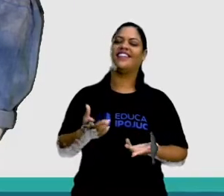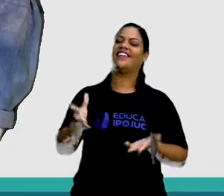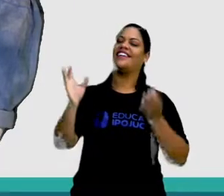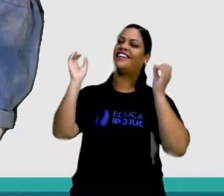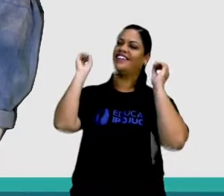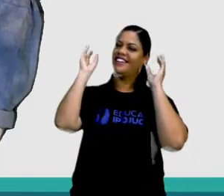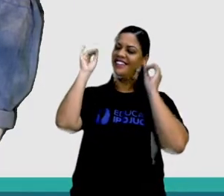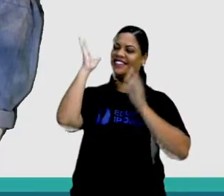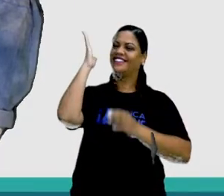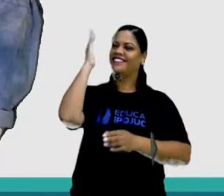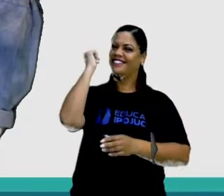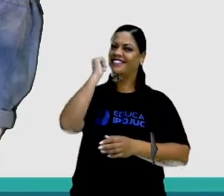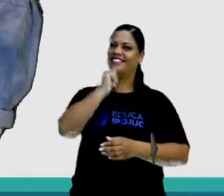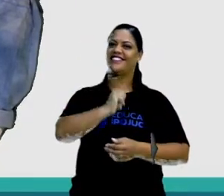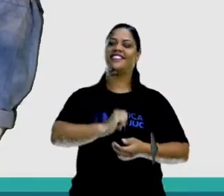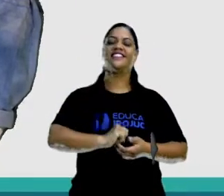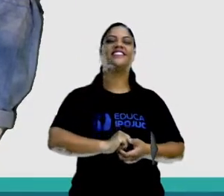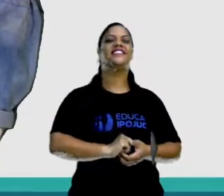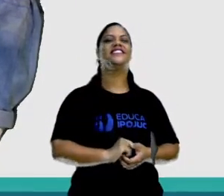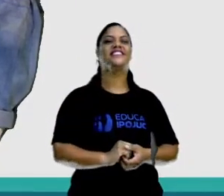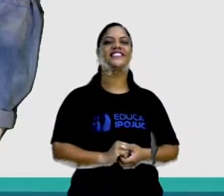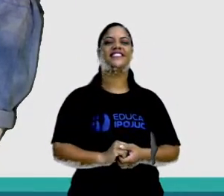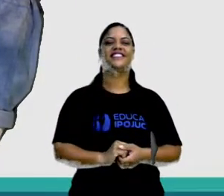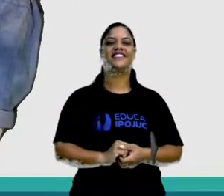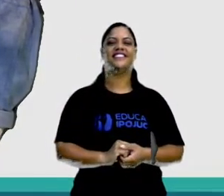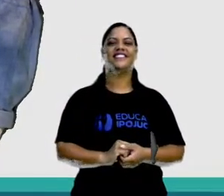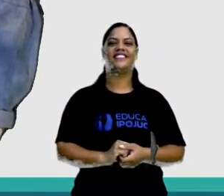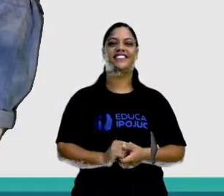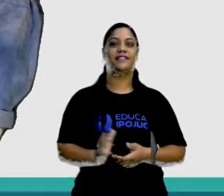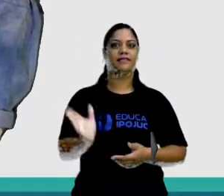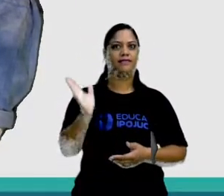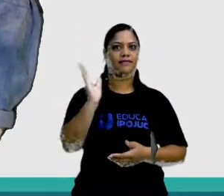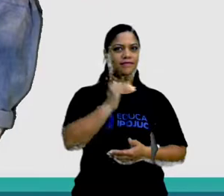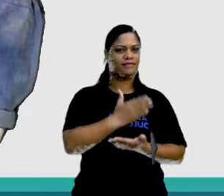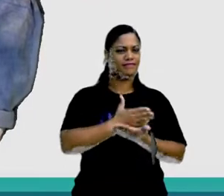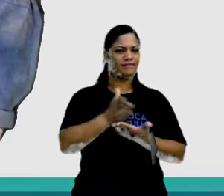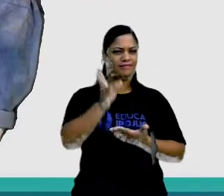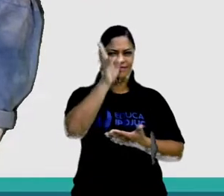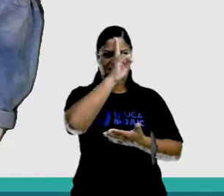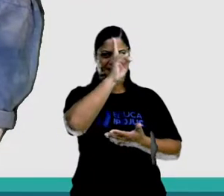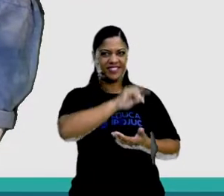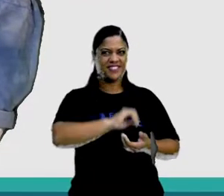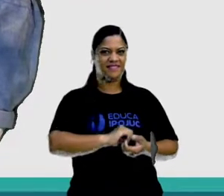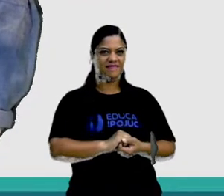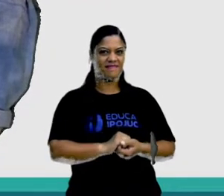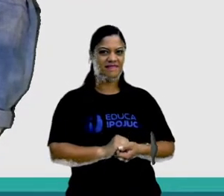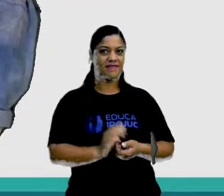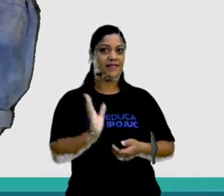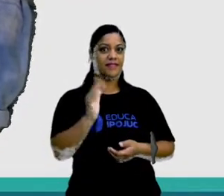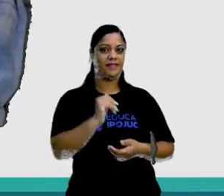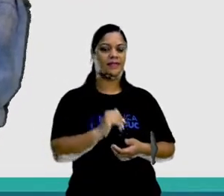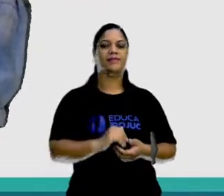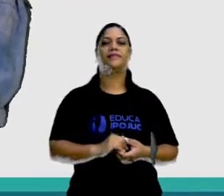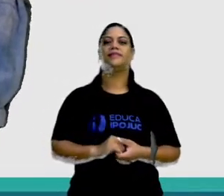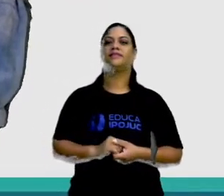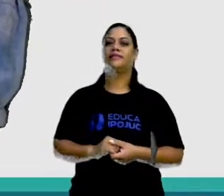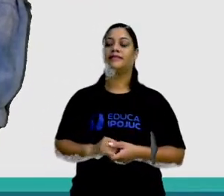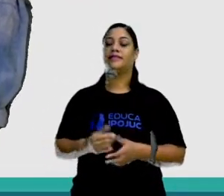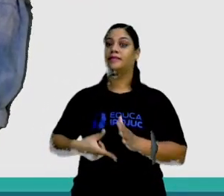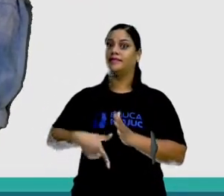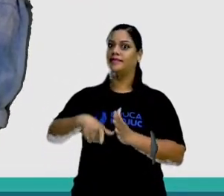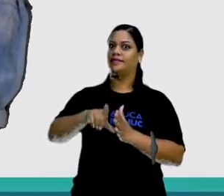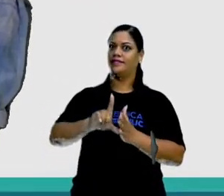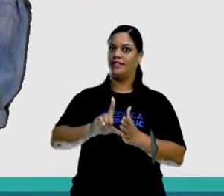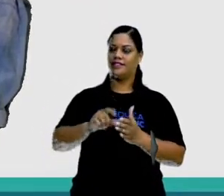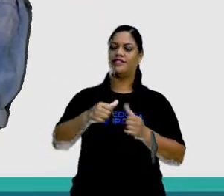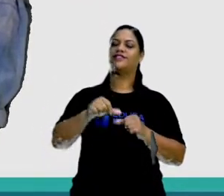leiturinha, sei! Mas, essa leiturinha, menina! Leiturinha, vamos pra nossa história? Vamos? Cadê a senhora? Mas antes,